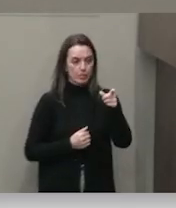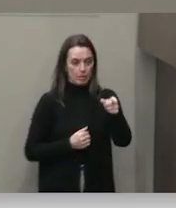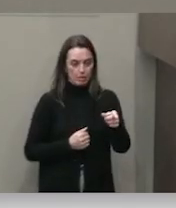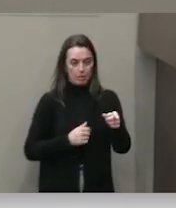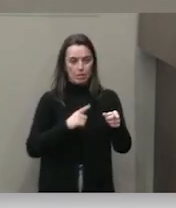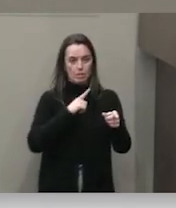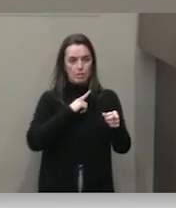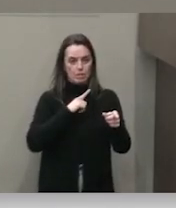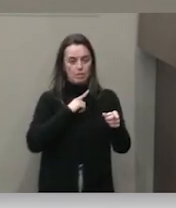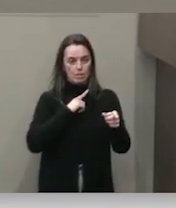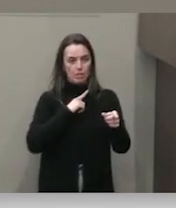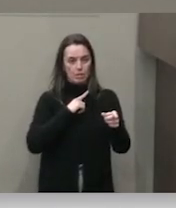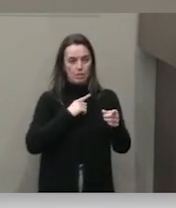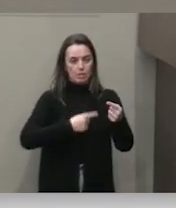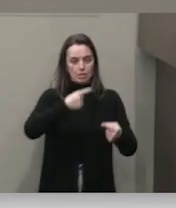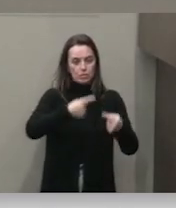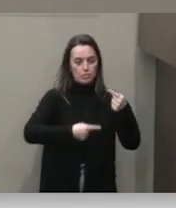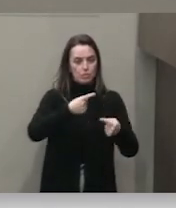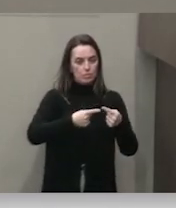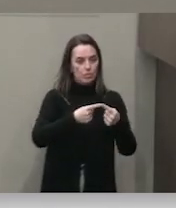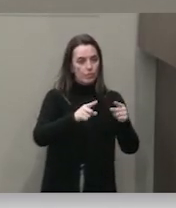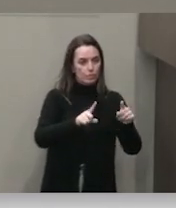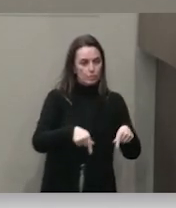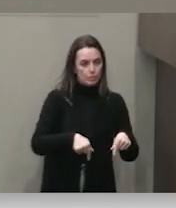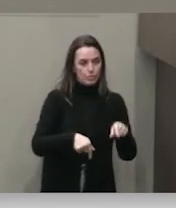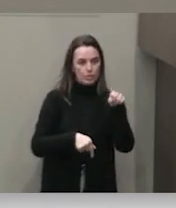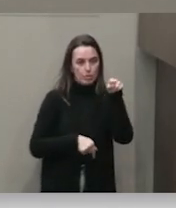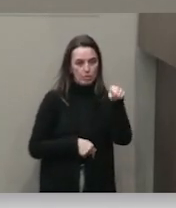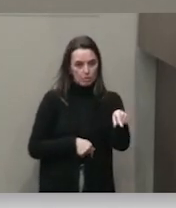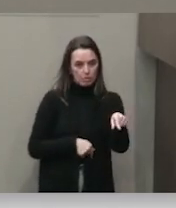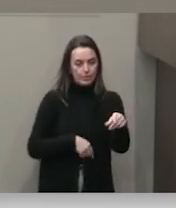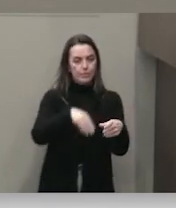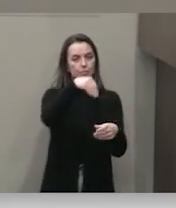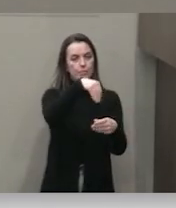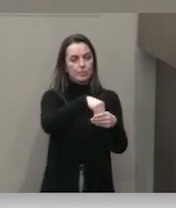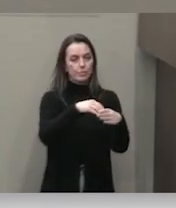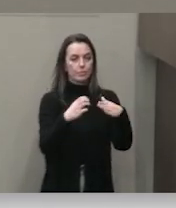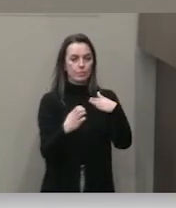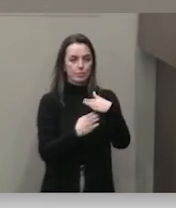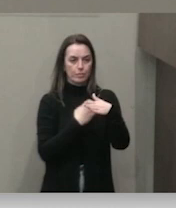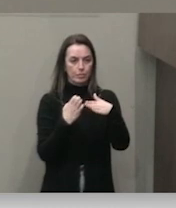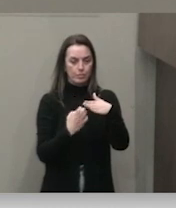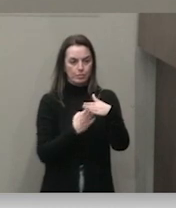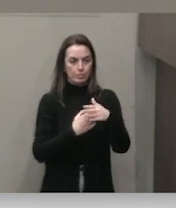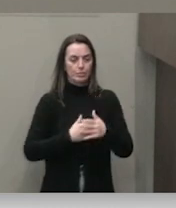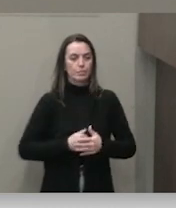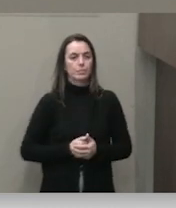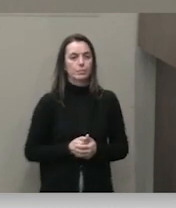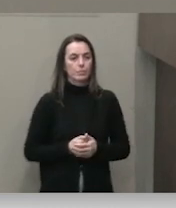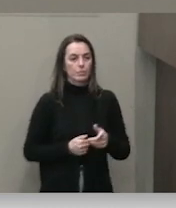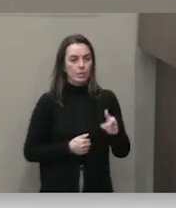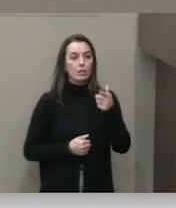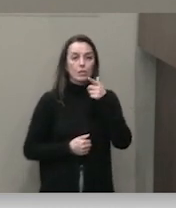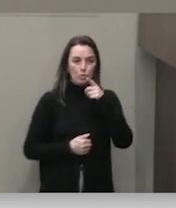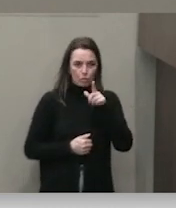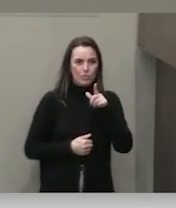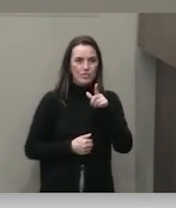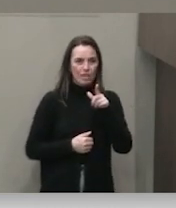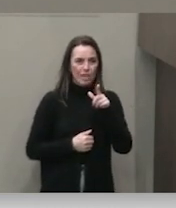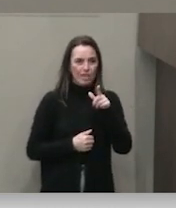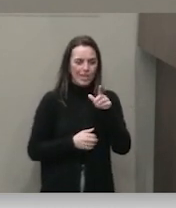essa discussão com os funcionários dele, onde dentro da empresa eles conseguem